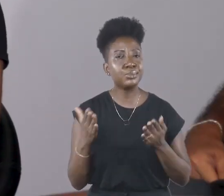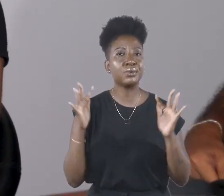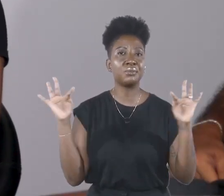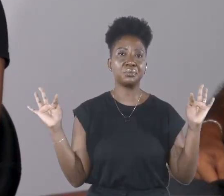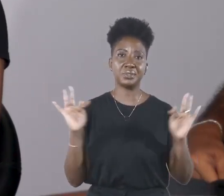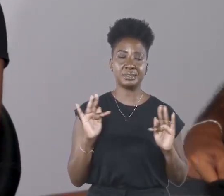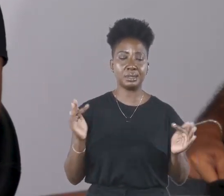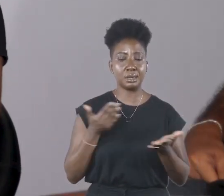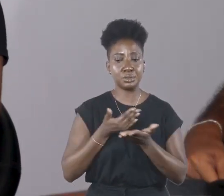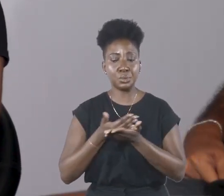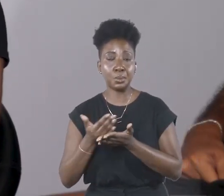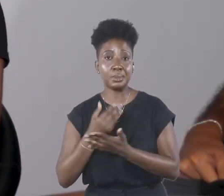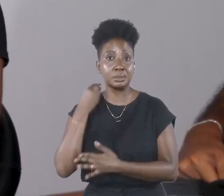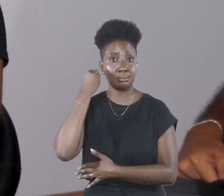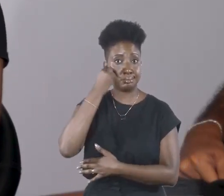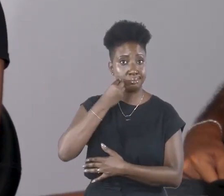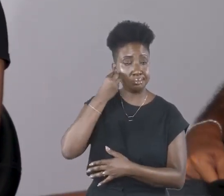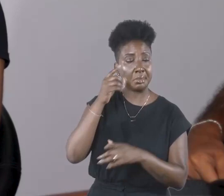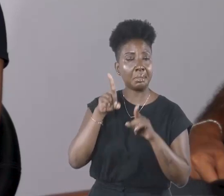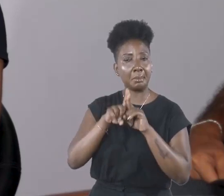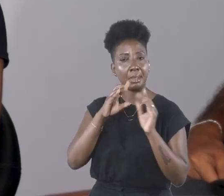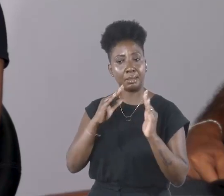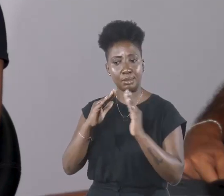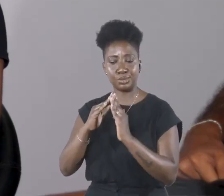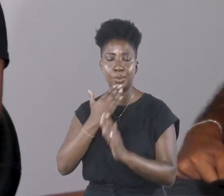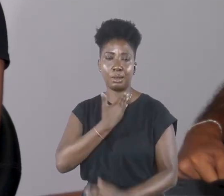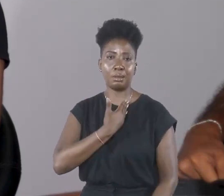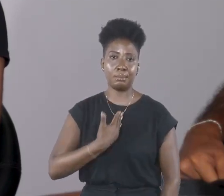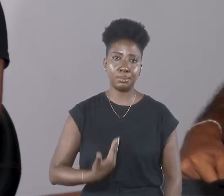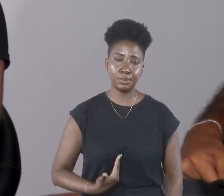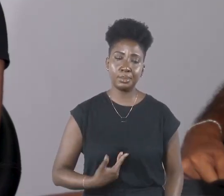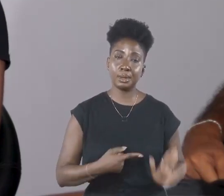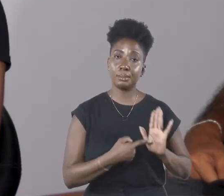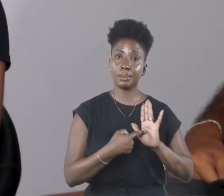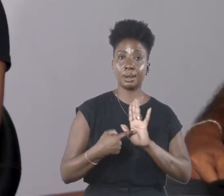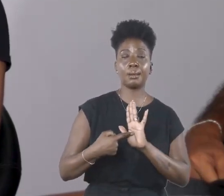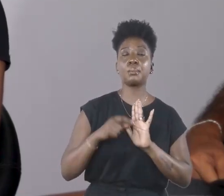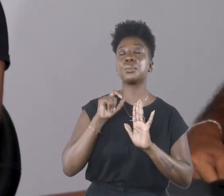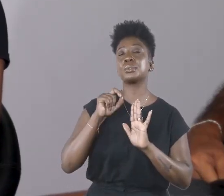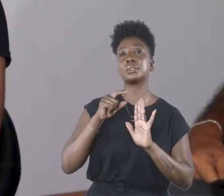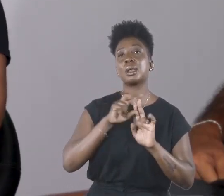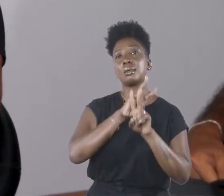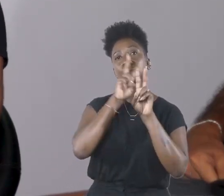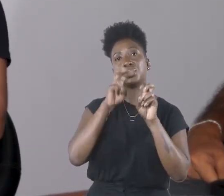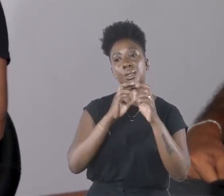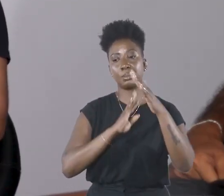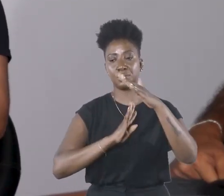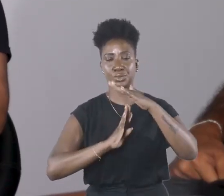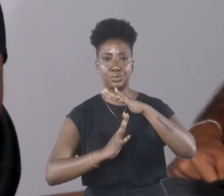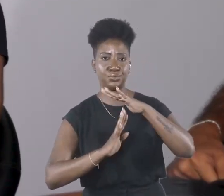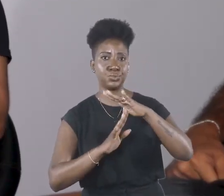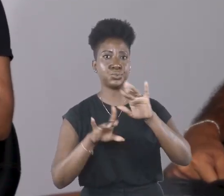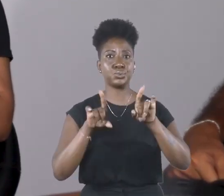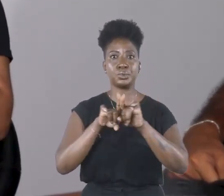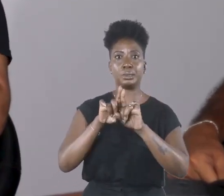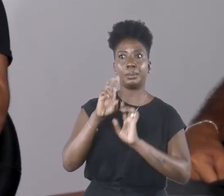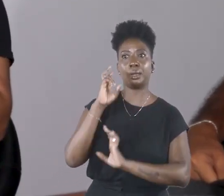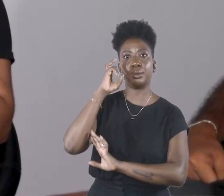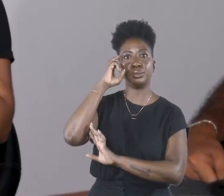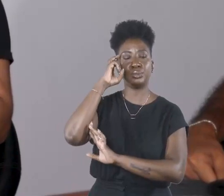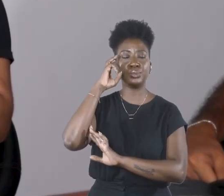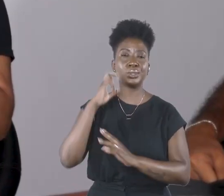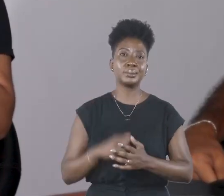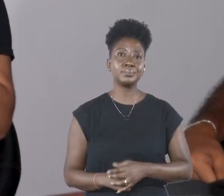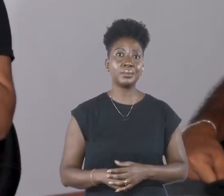e, com muita alegria, a gente começou a ter as nossas primeiras experiências em escolas públicas do Rio de Janeiro para falar de refúgio, para falar